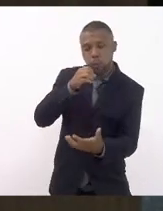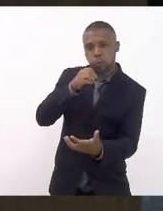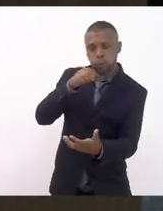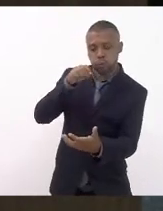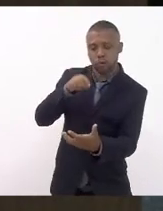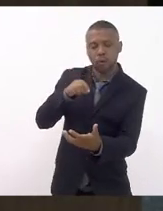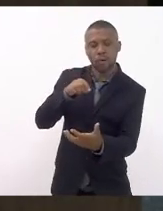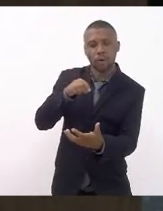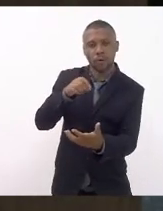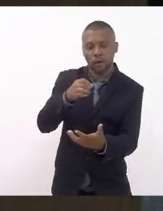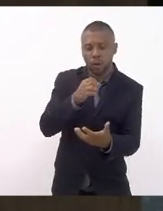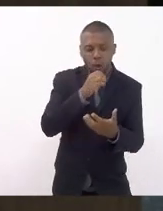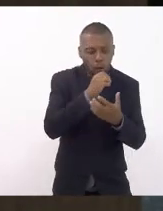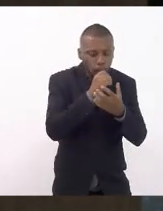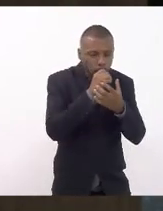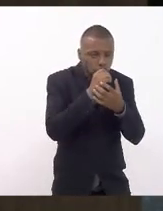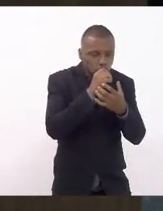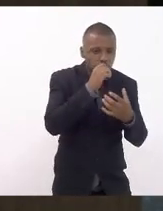balões